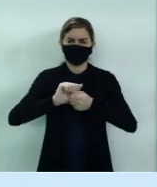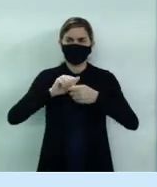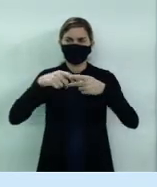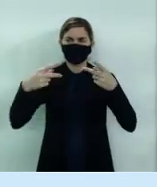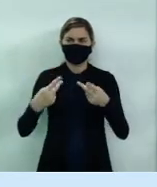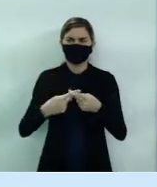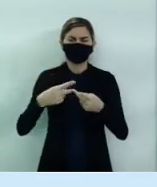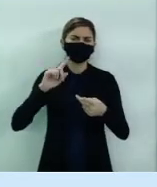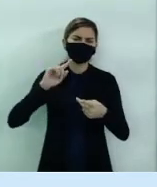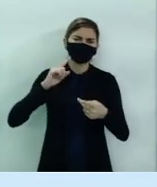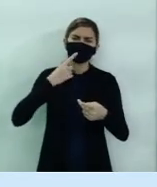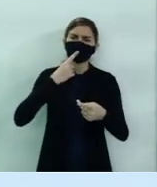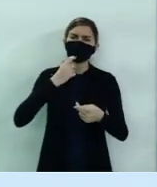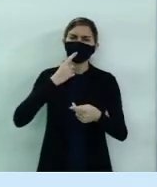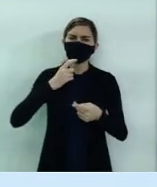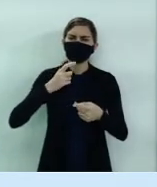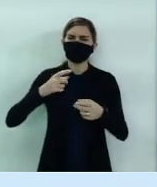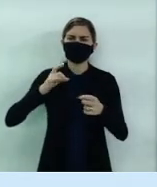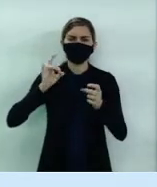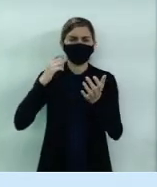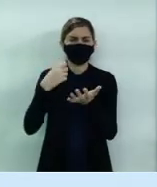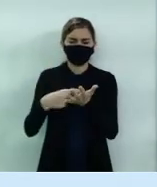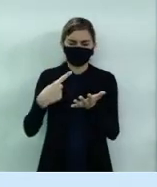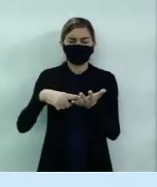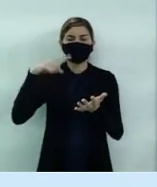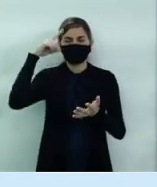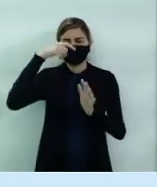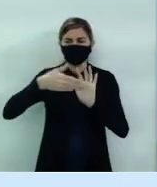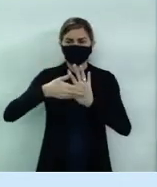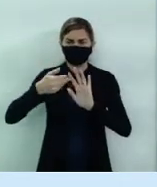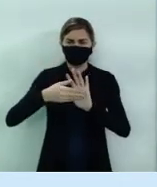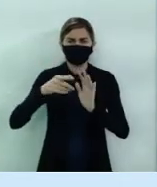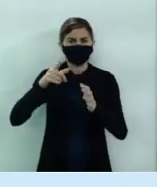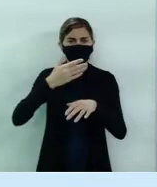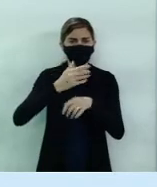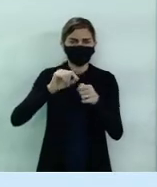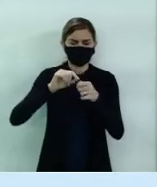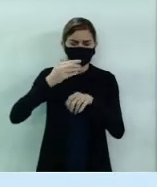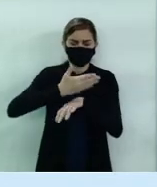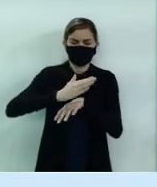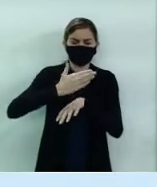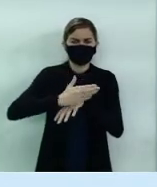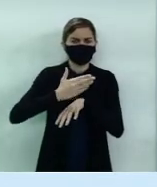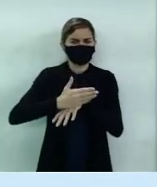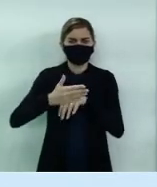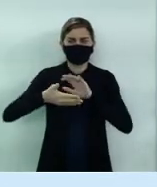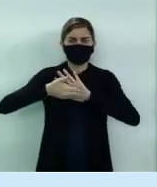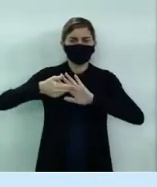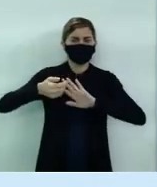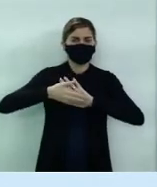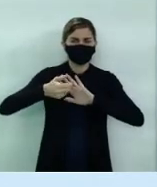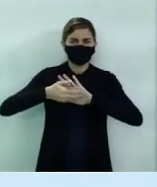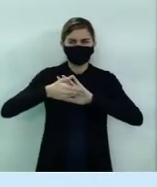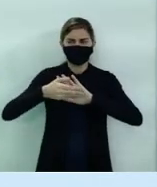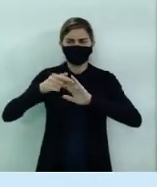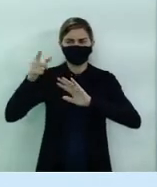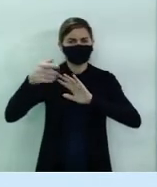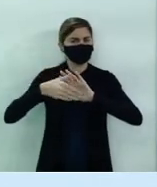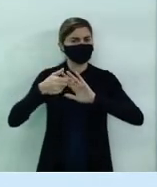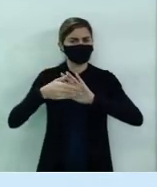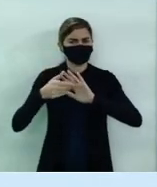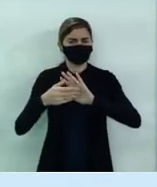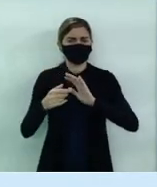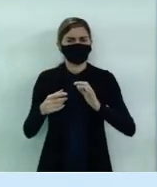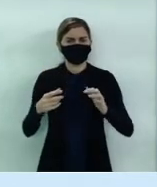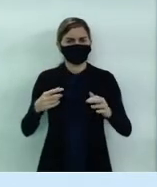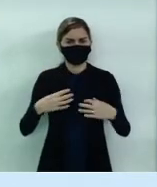com ketchup, essa marca que é difícil de sair. Então a gente vai fazer um branqueador com ele, para a gente remover essa mancha daqui. O